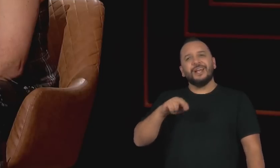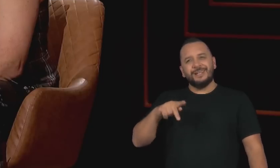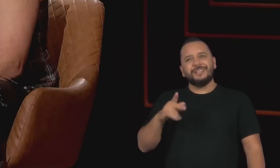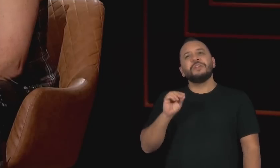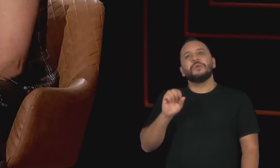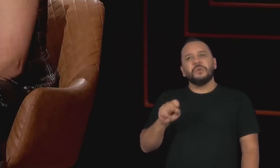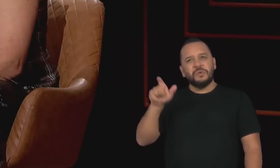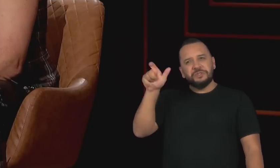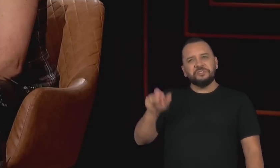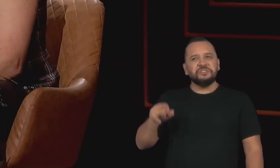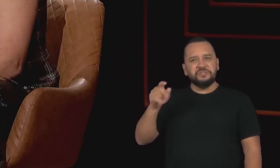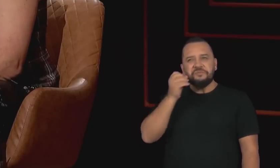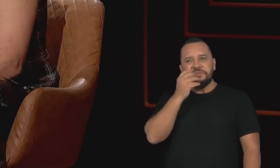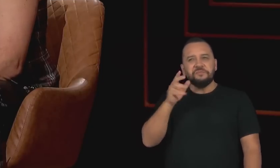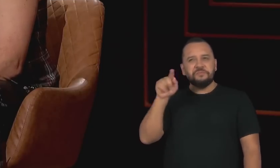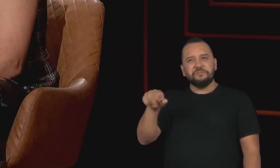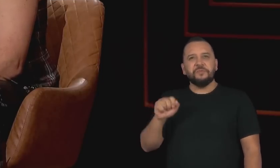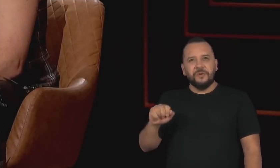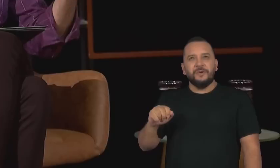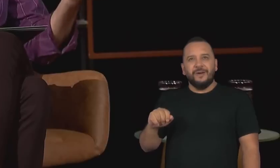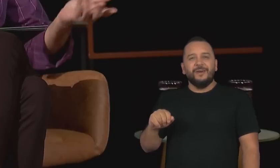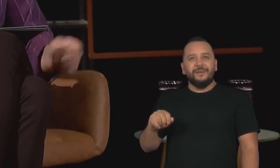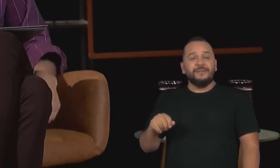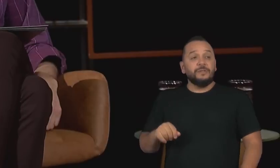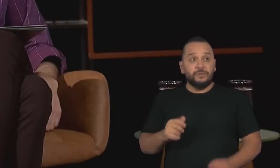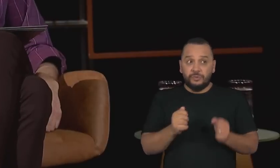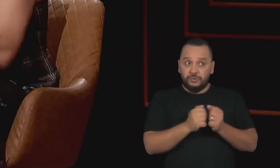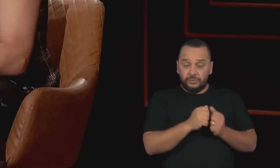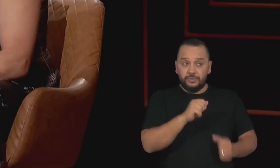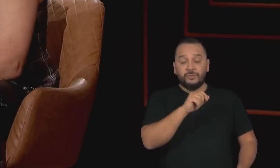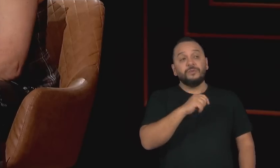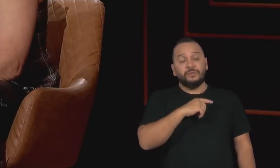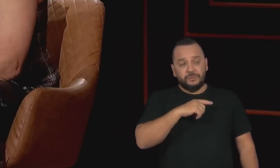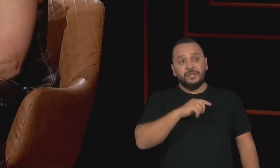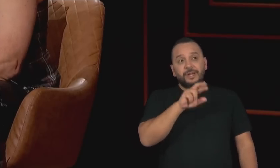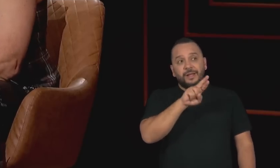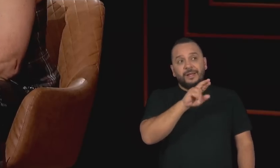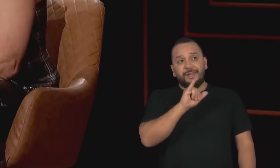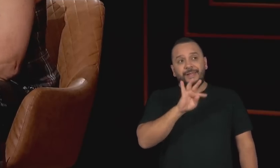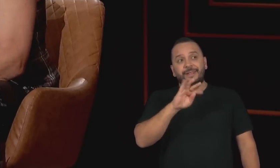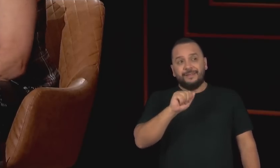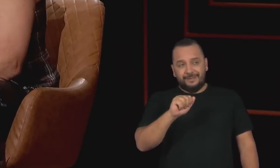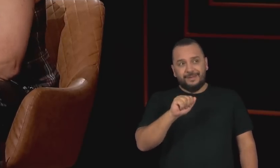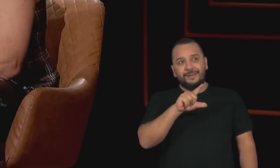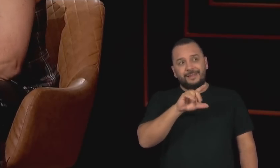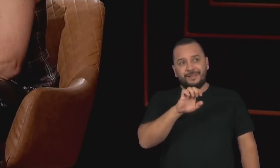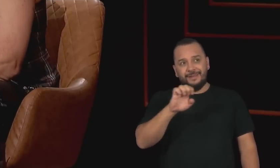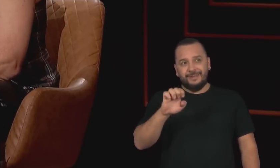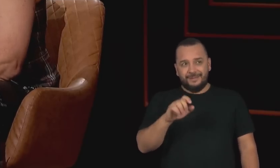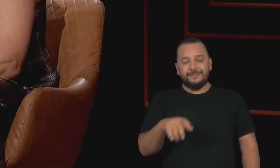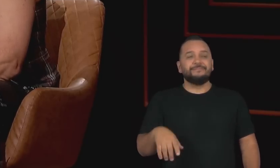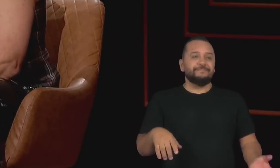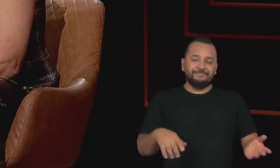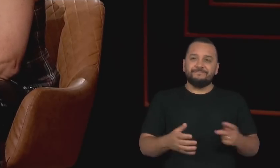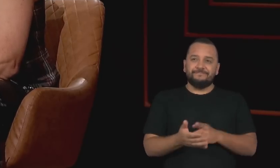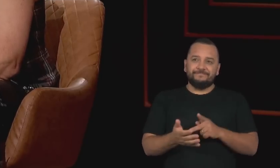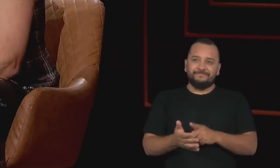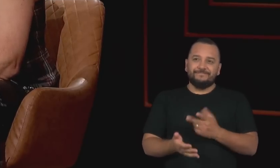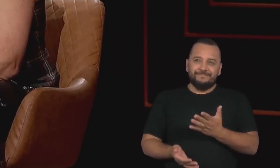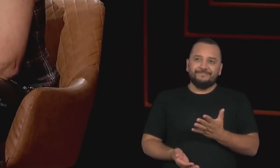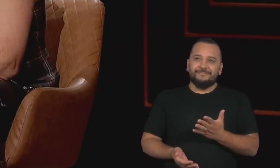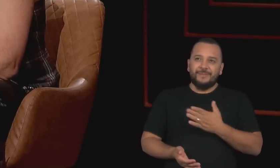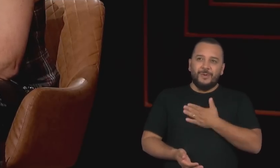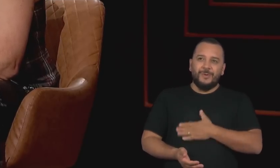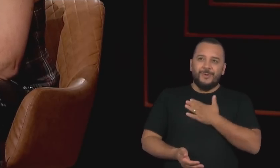verdade mesmo. Vai ser Trabalhou muito... com a Rita Lee. Fez música com a Rita Lee, no Tutti Frutti e tal, e é um cara